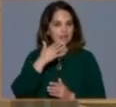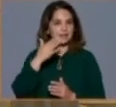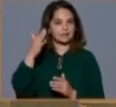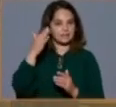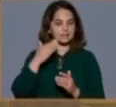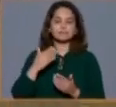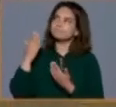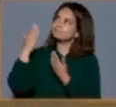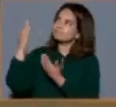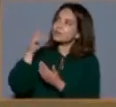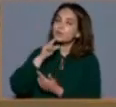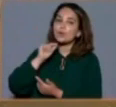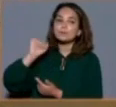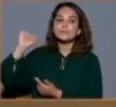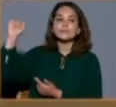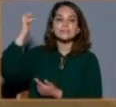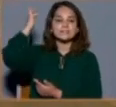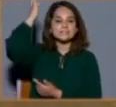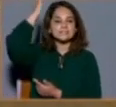nome santo.